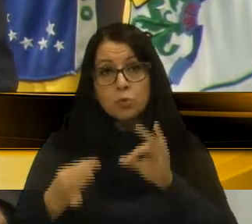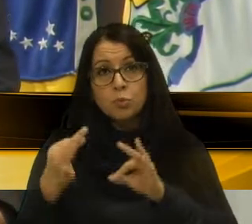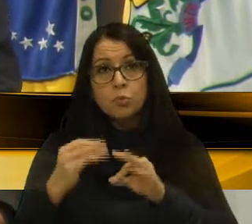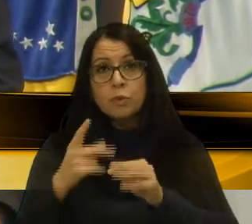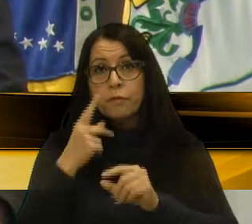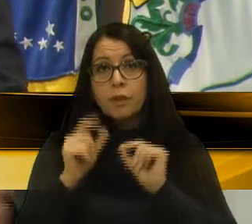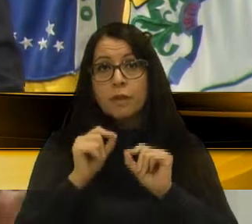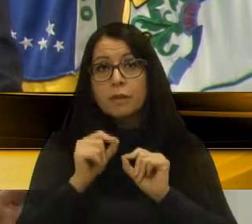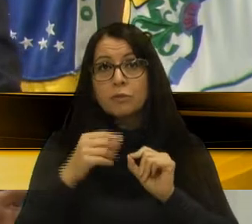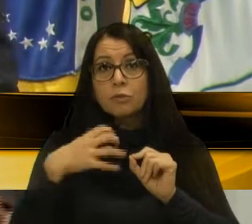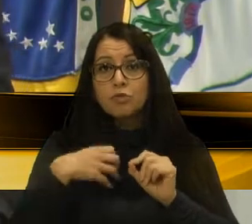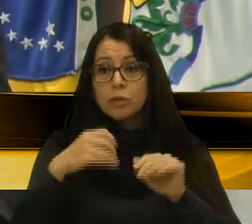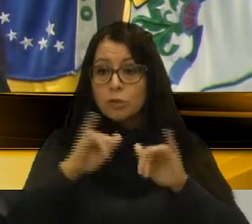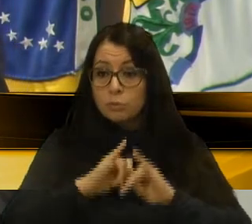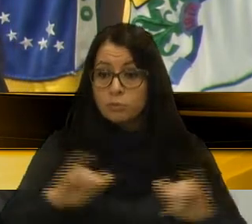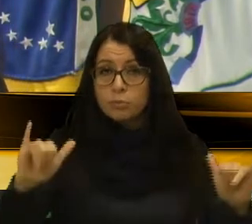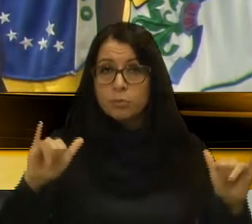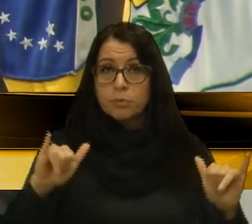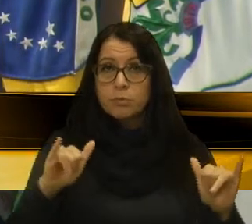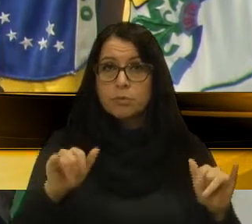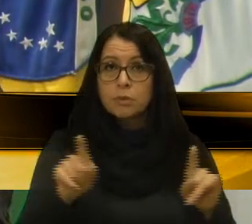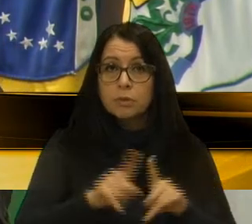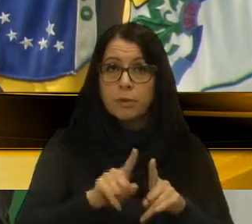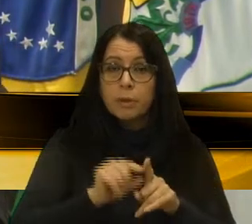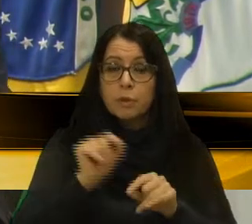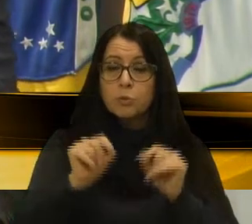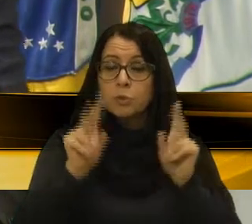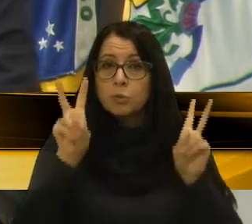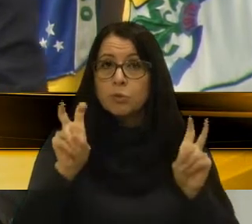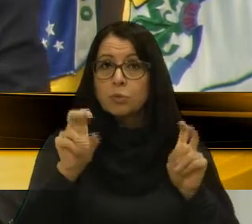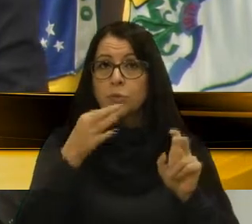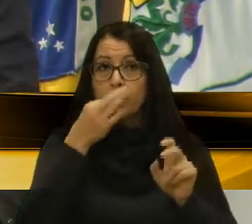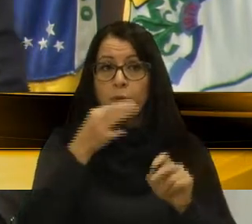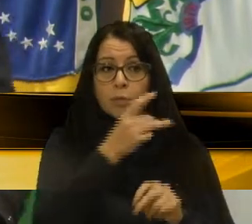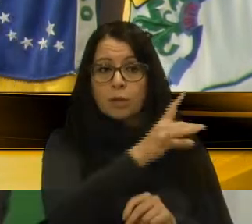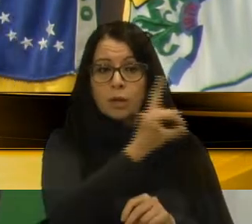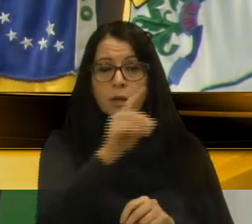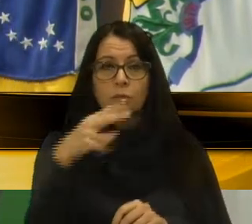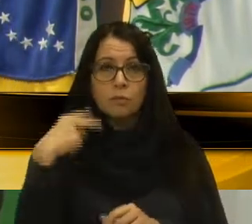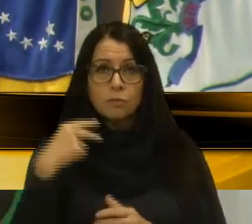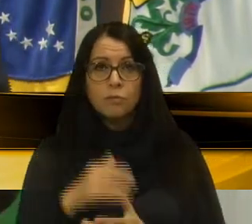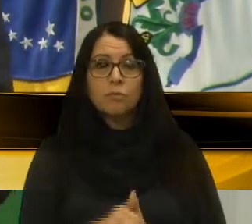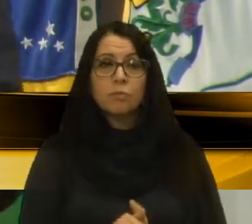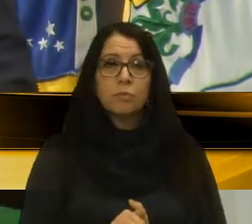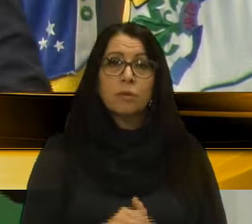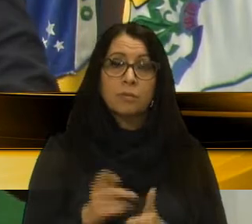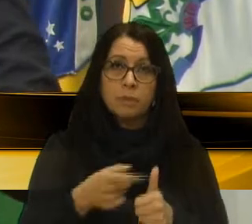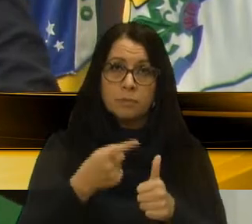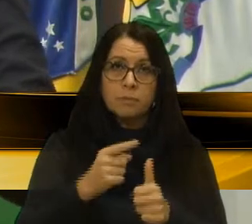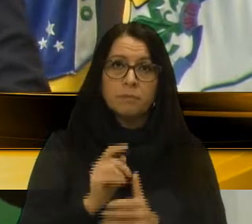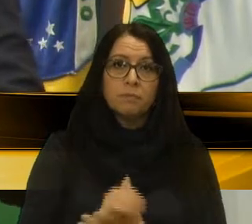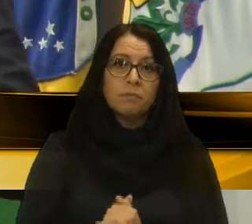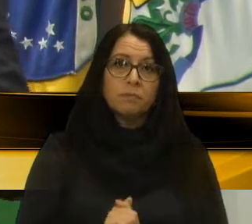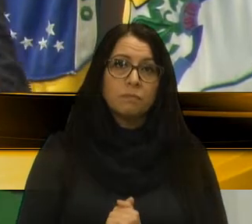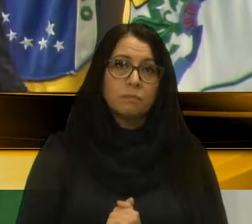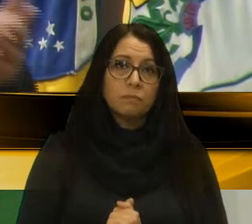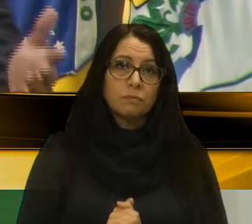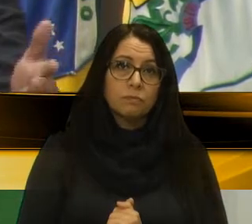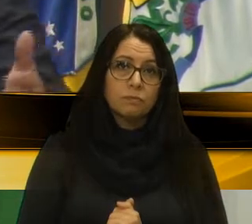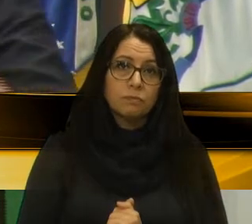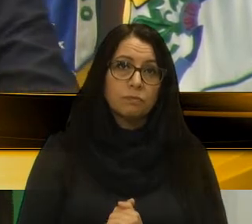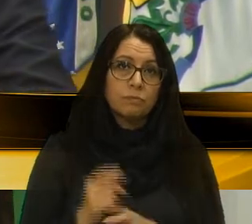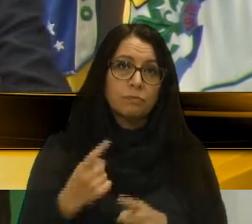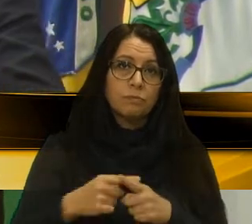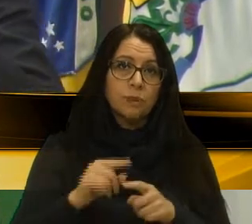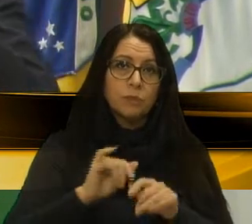tratarmos de uma forma pública também esse assunto e as posições de cada vereador. Primeiro, até porque